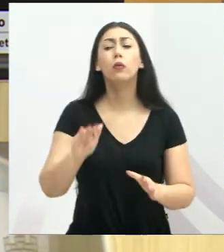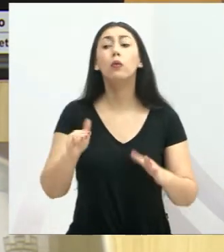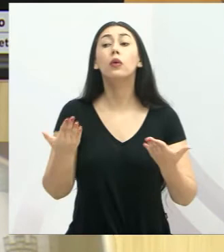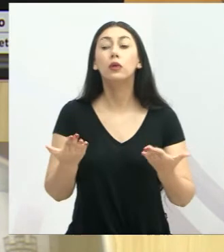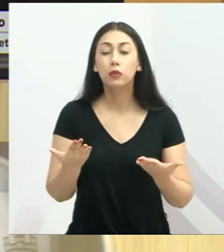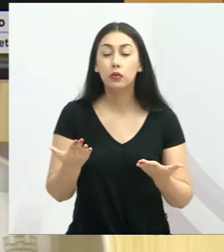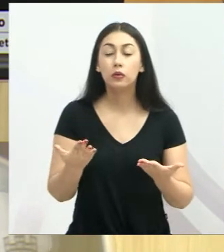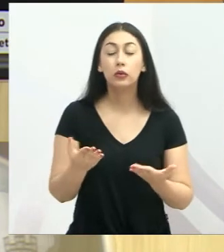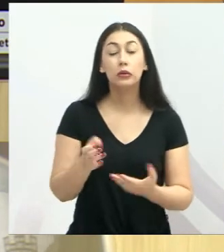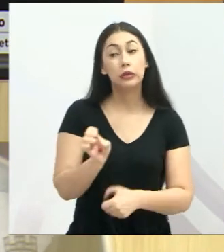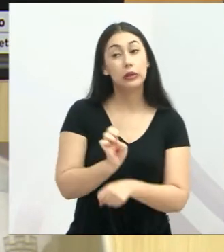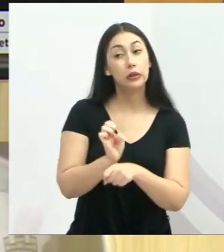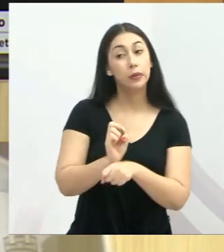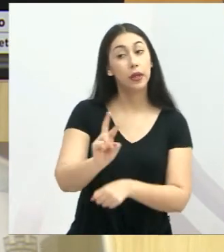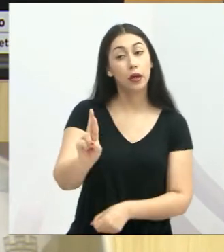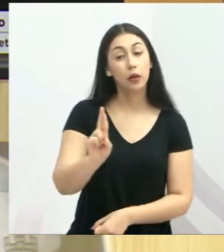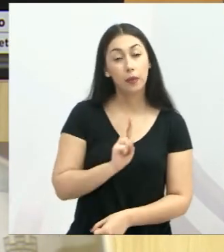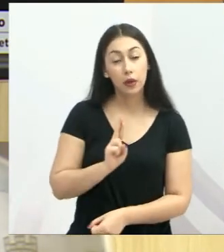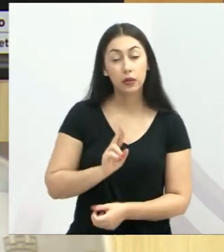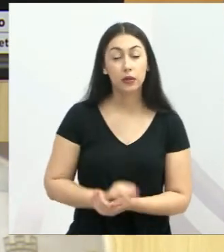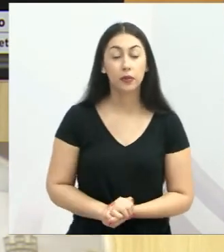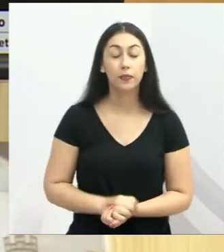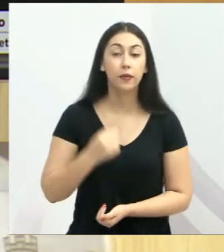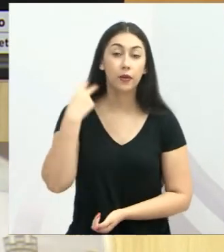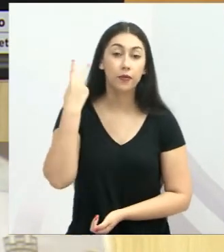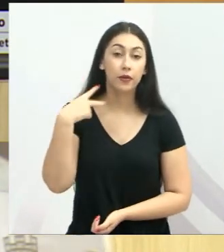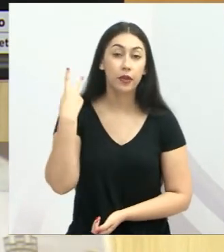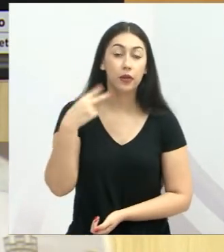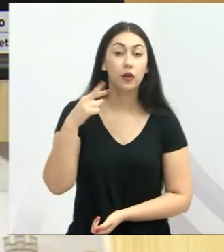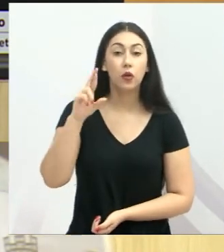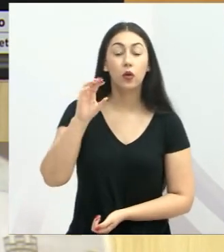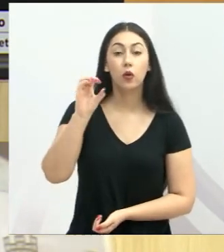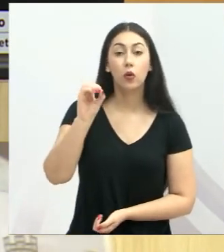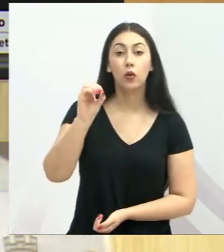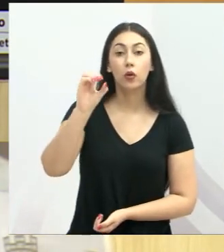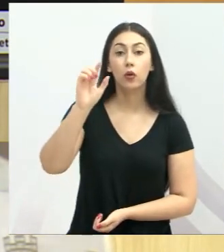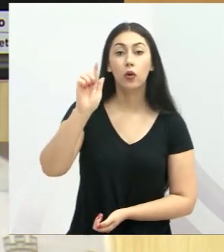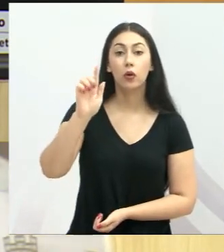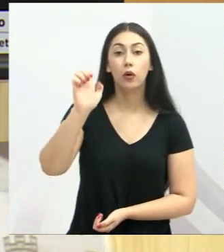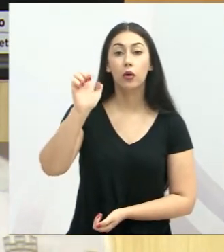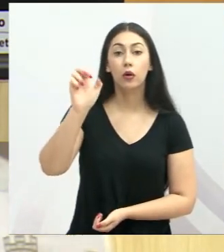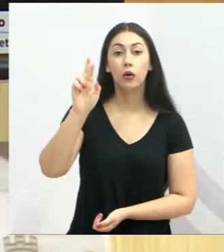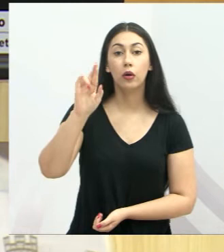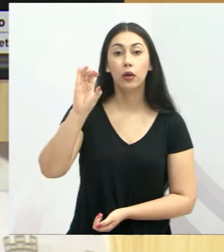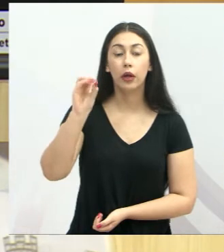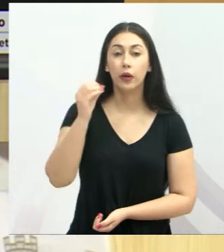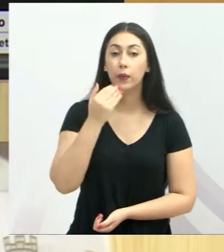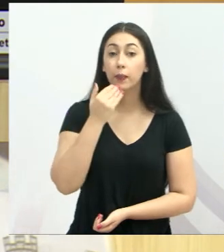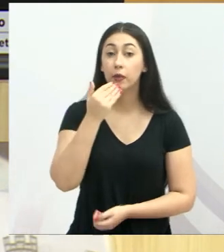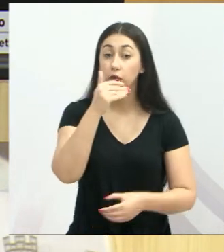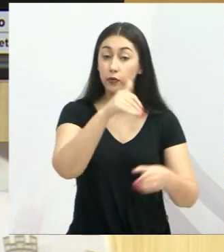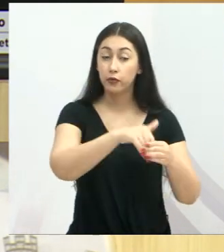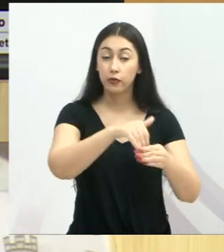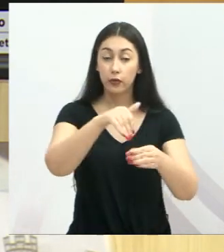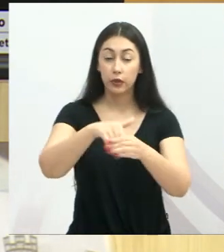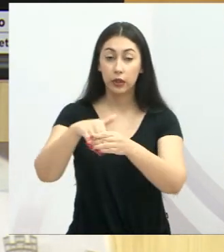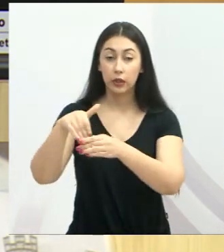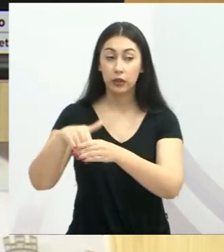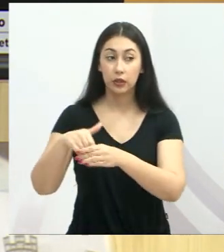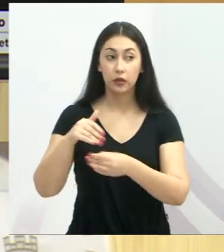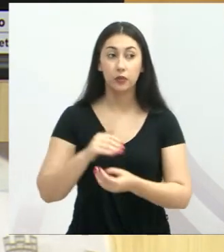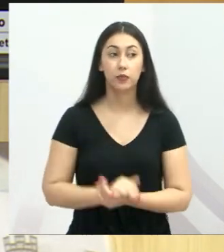Ao aguardo de manifestação, vereador Rogério Timóteo. Senhor presidente, foi solicitada